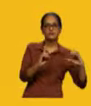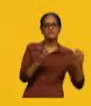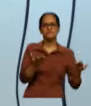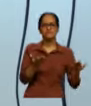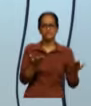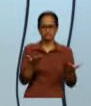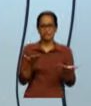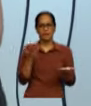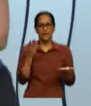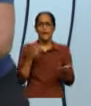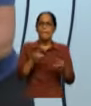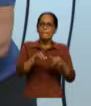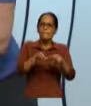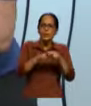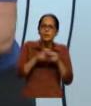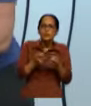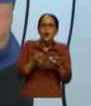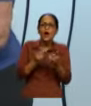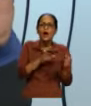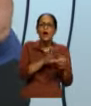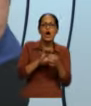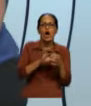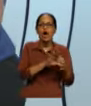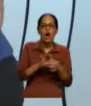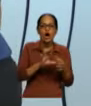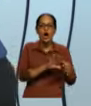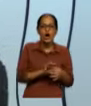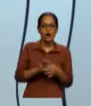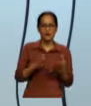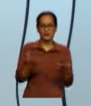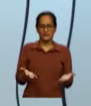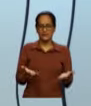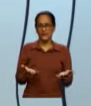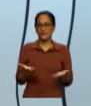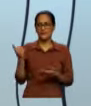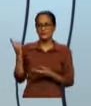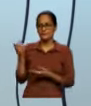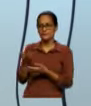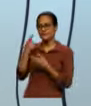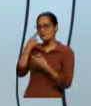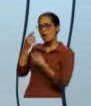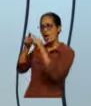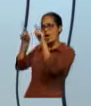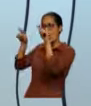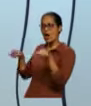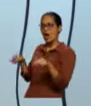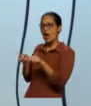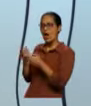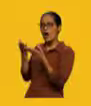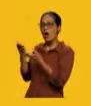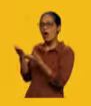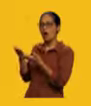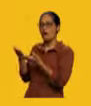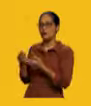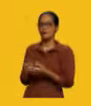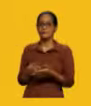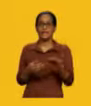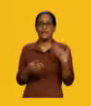muitas combinações, não. Essas dá pra gente citar todas. Quem são elas? O I à